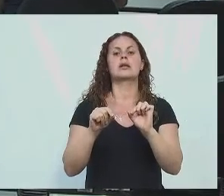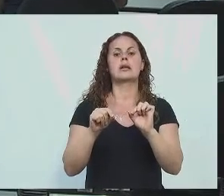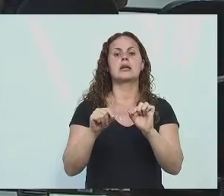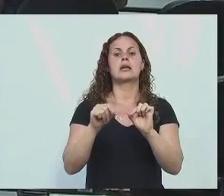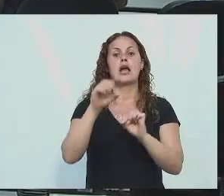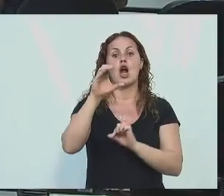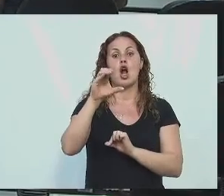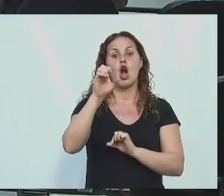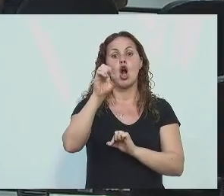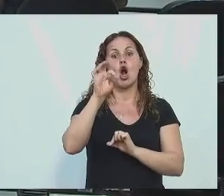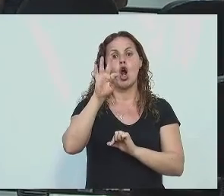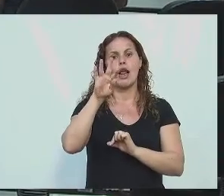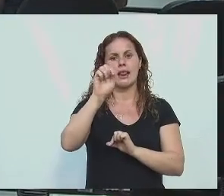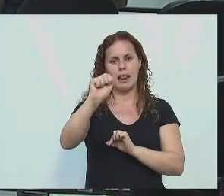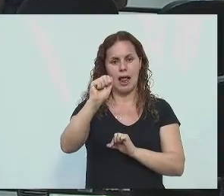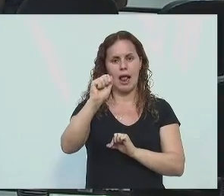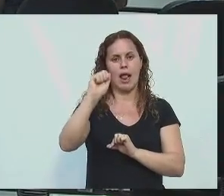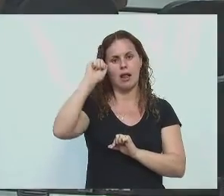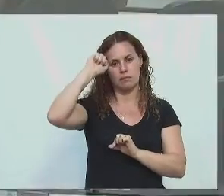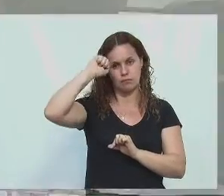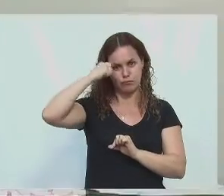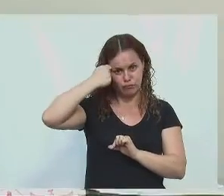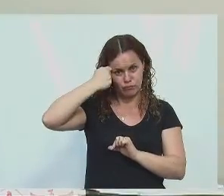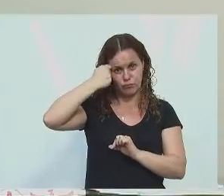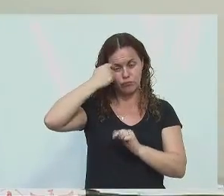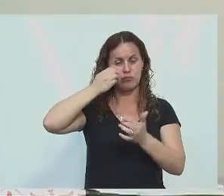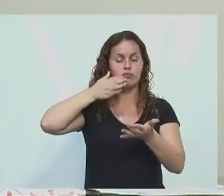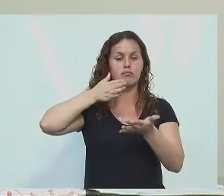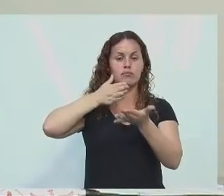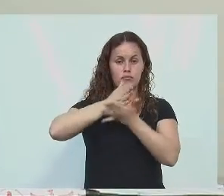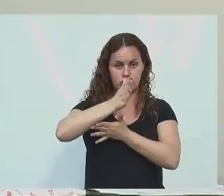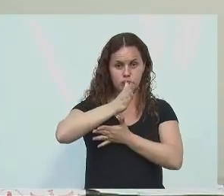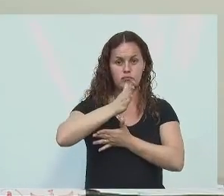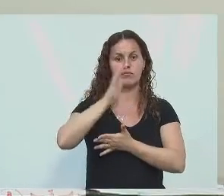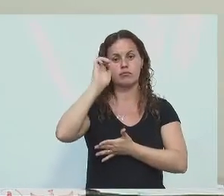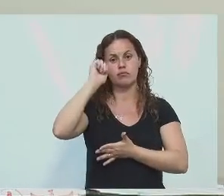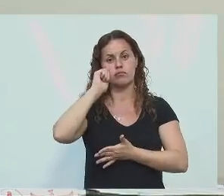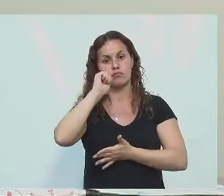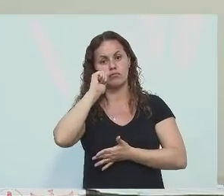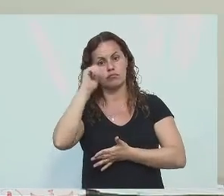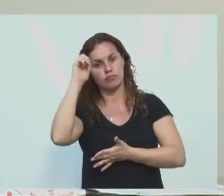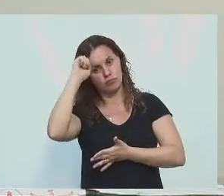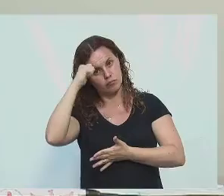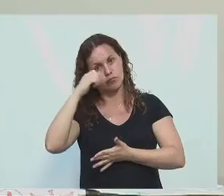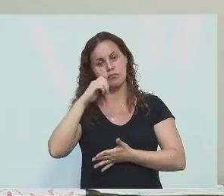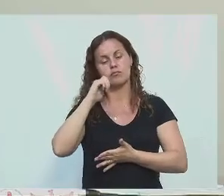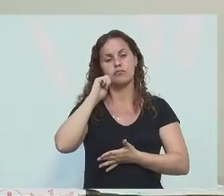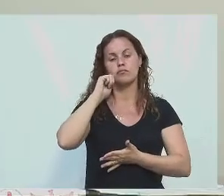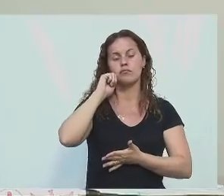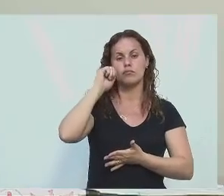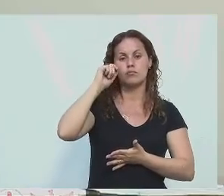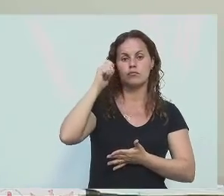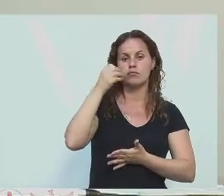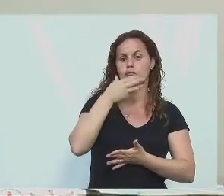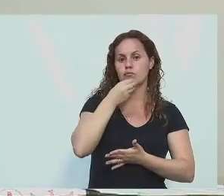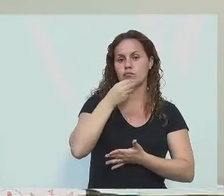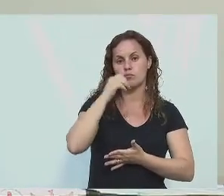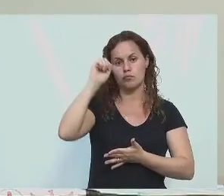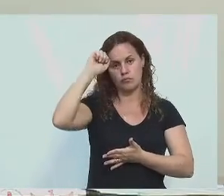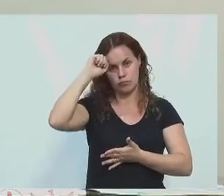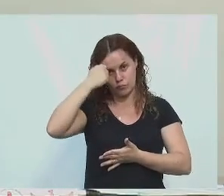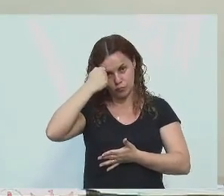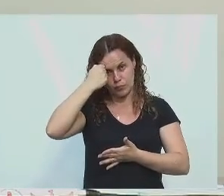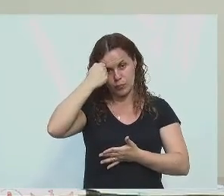cotas raciais para o ingresso de negros e negras no serviço público municipal em